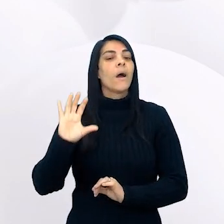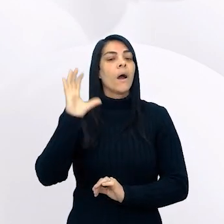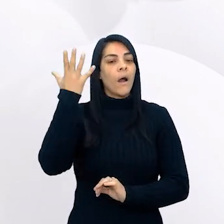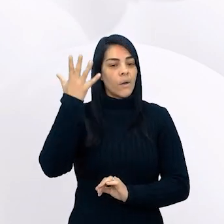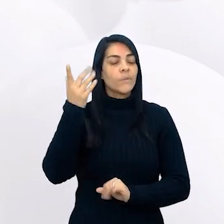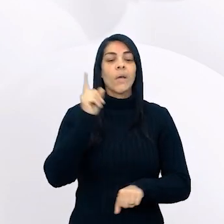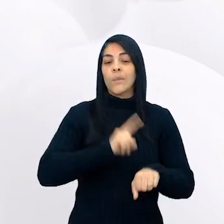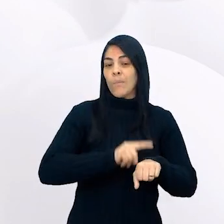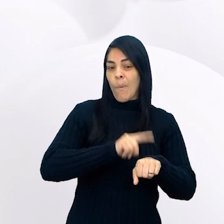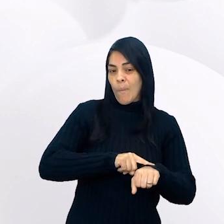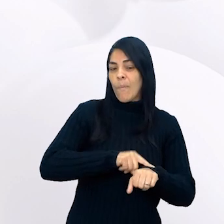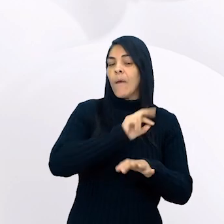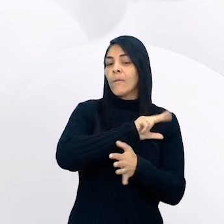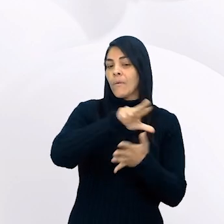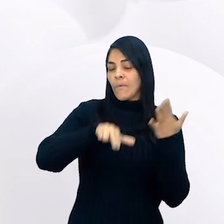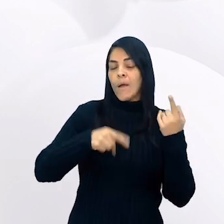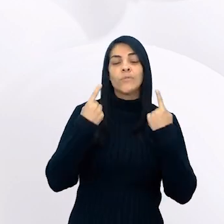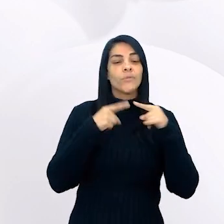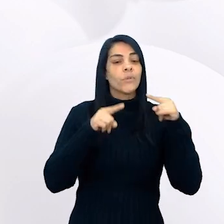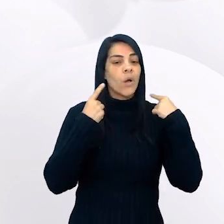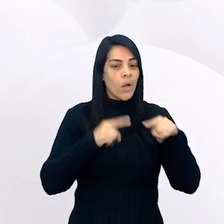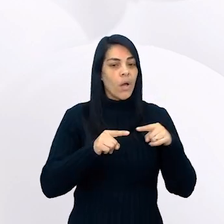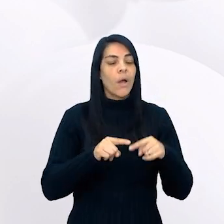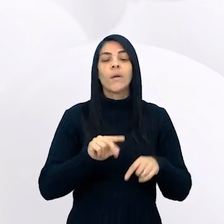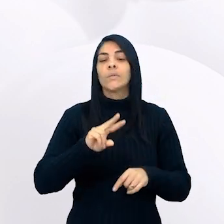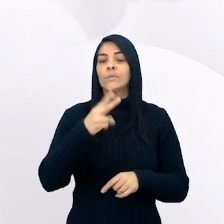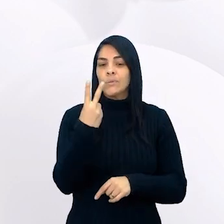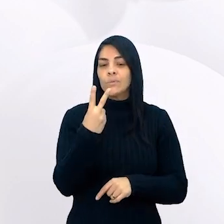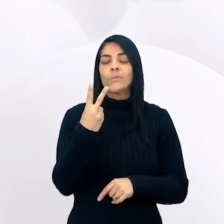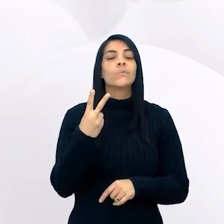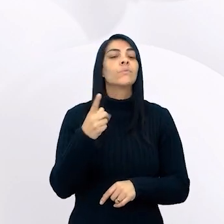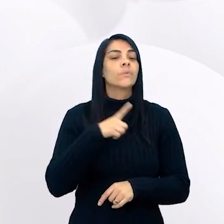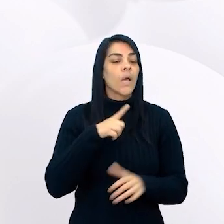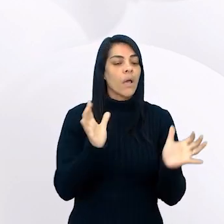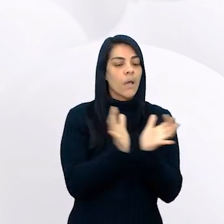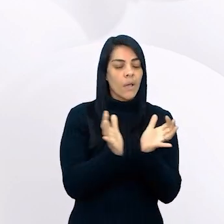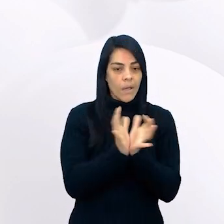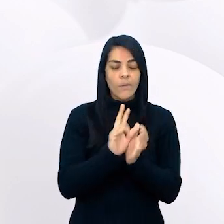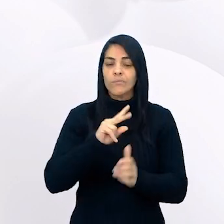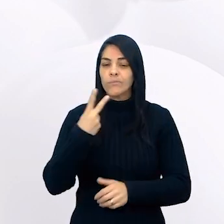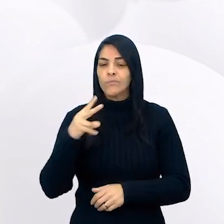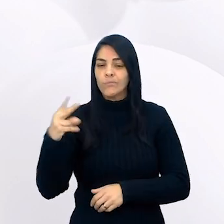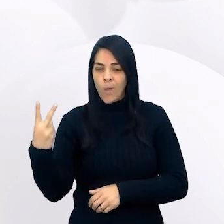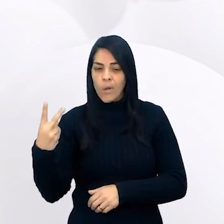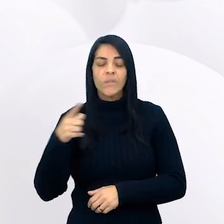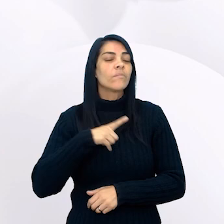muitos momentos aí com discussões em duplas, em conjuntos, entre pares,